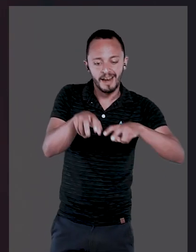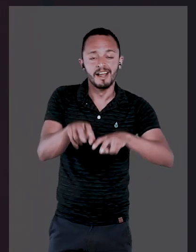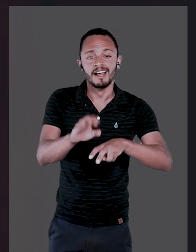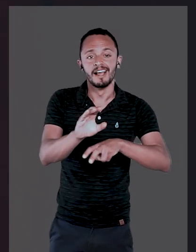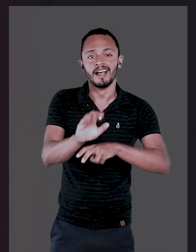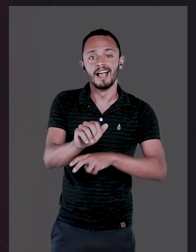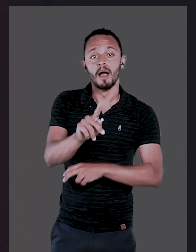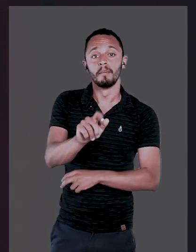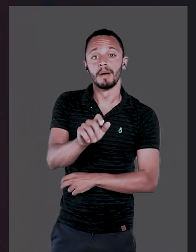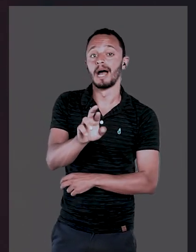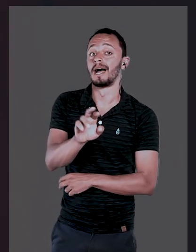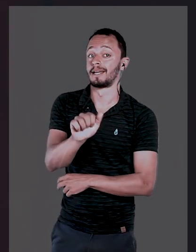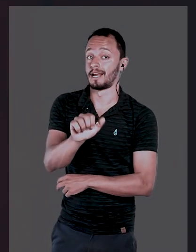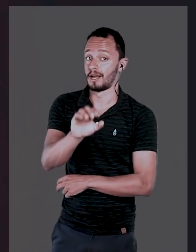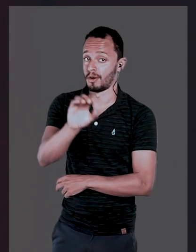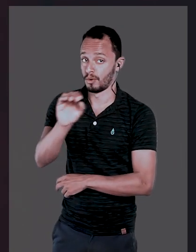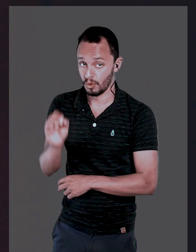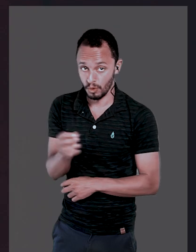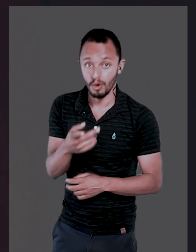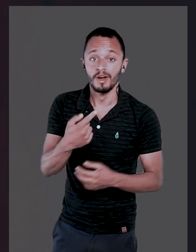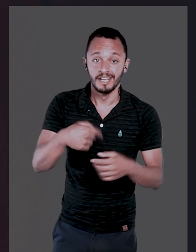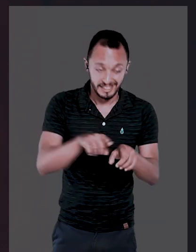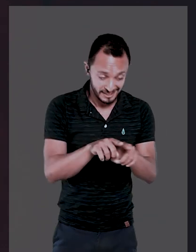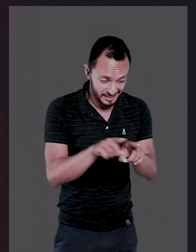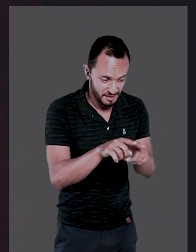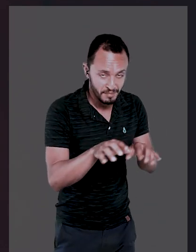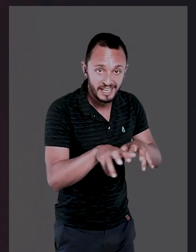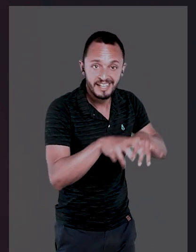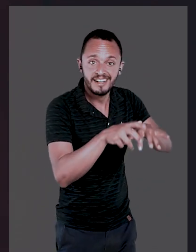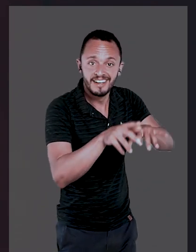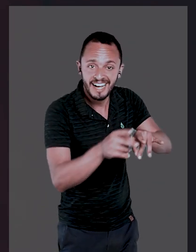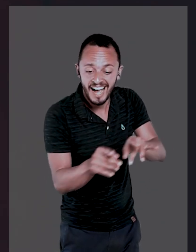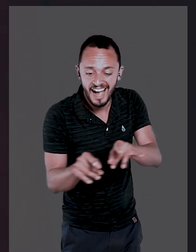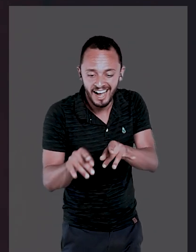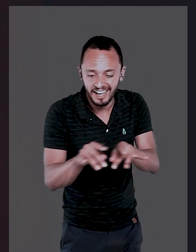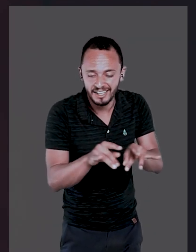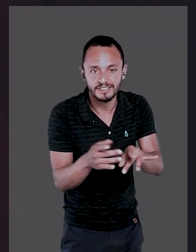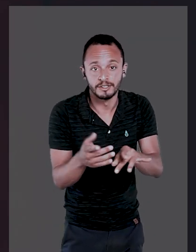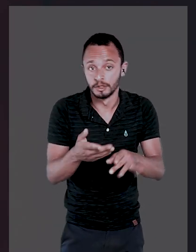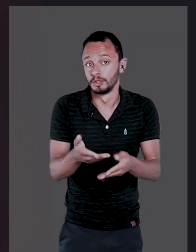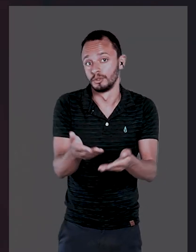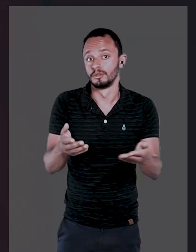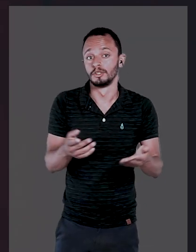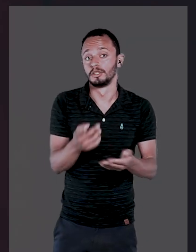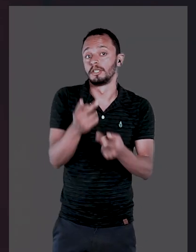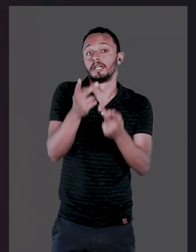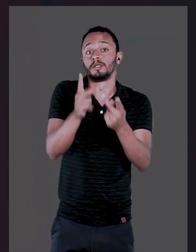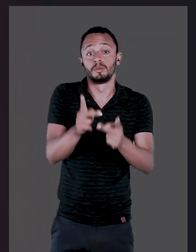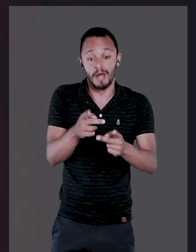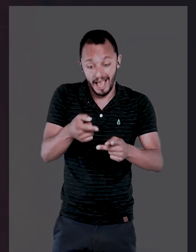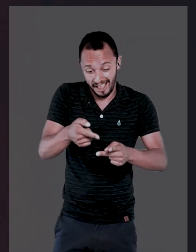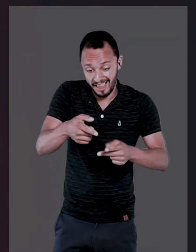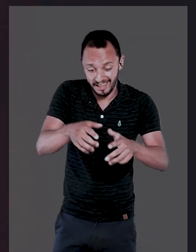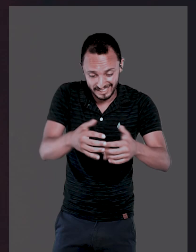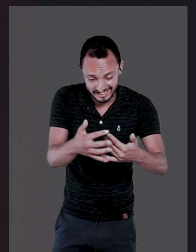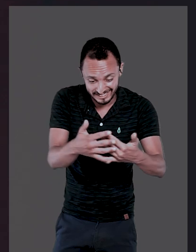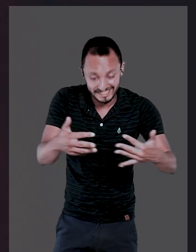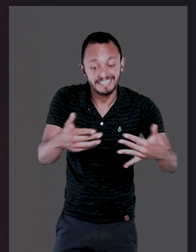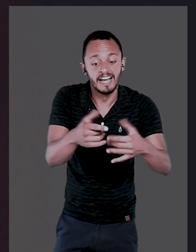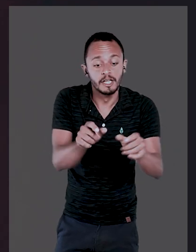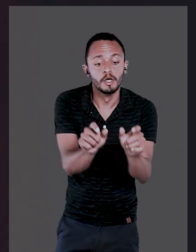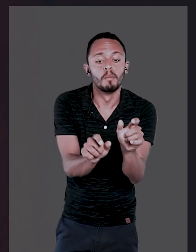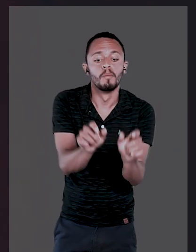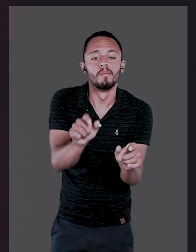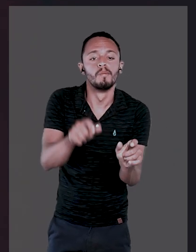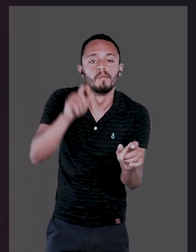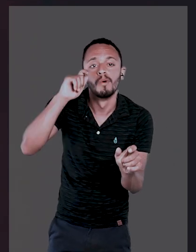350 sujeitos, carapinhas do Caparaó. Cepobica, Popô, Cascalho, Zé Pentola, Lisé,